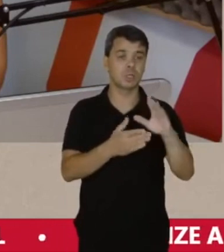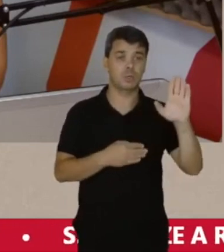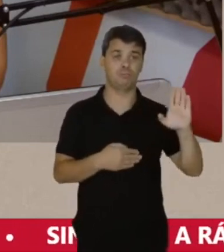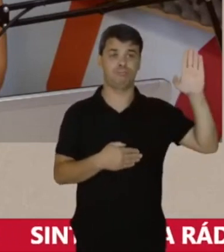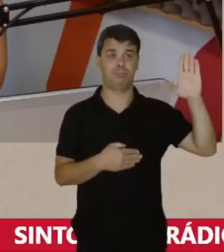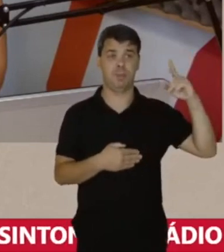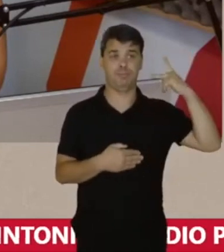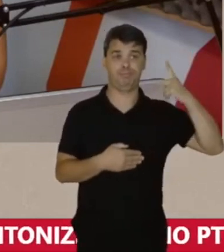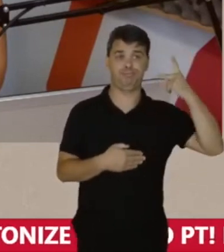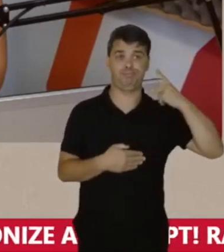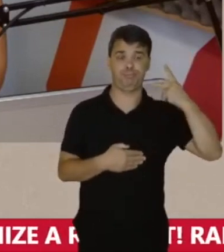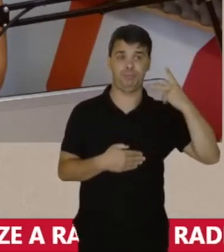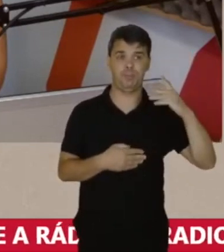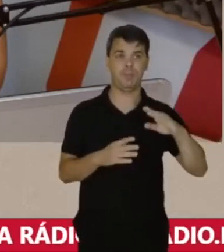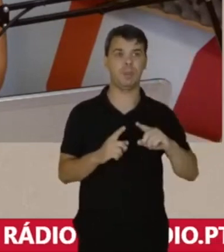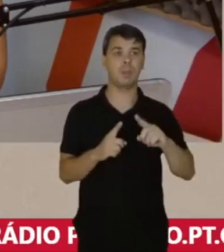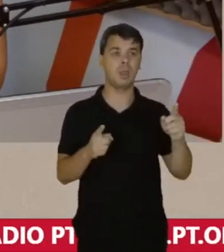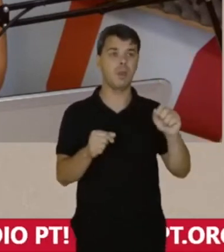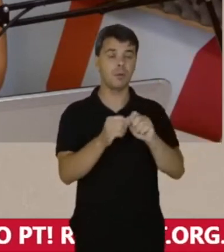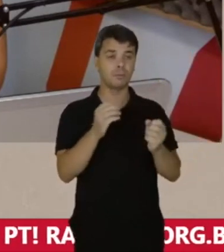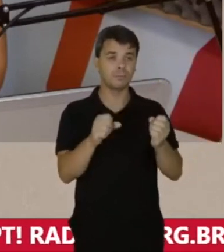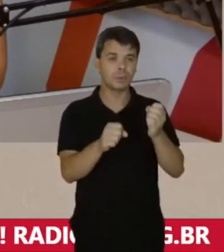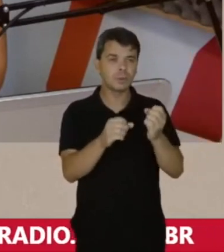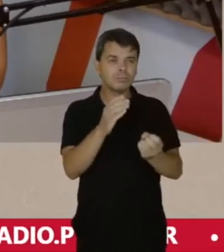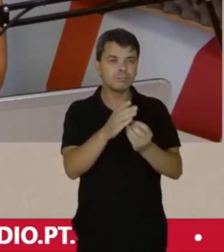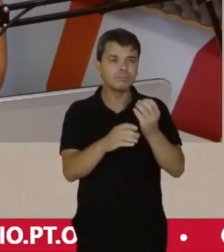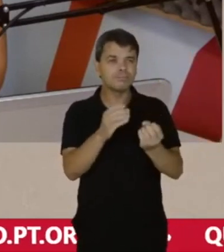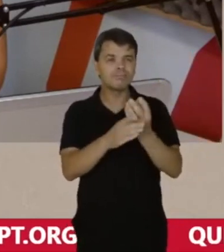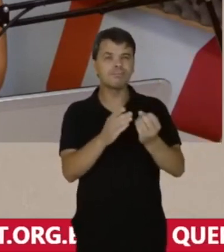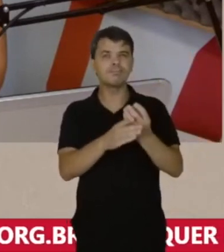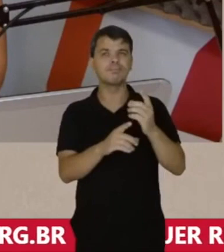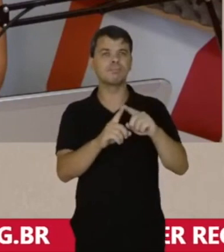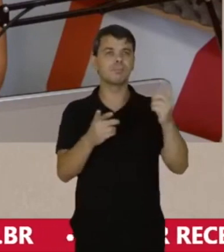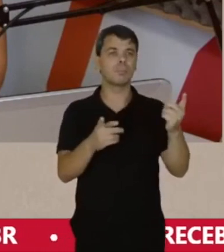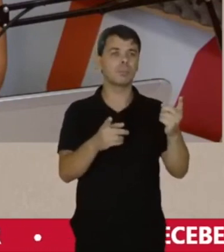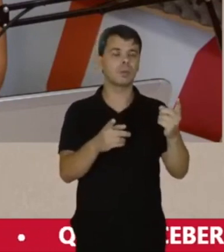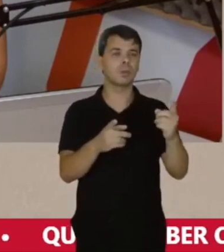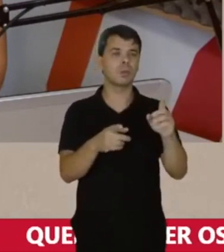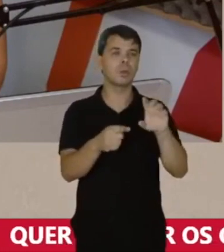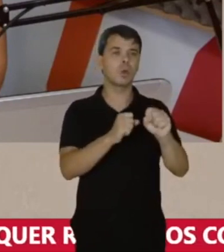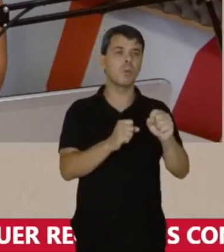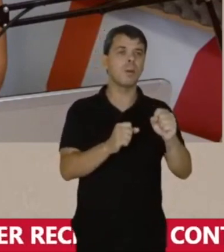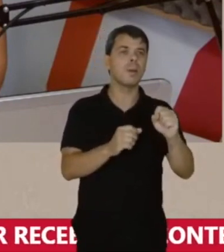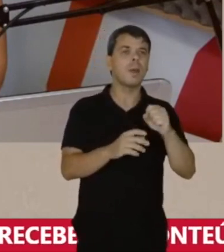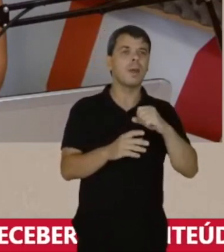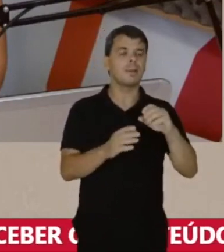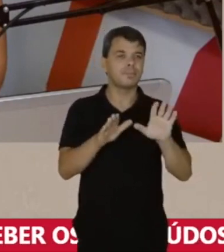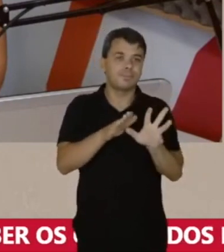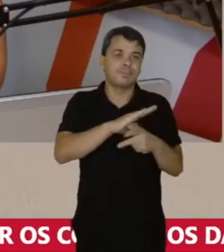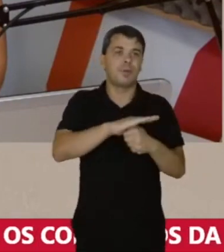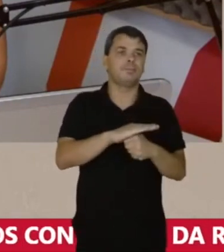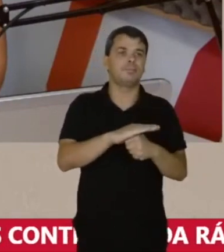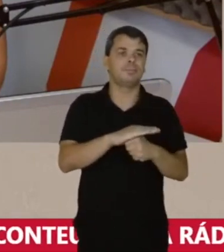eletivo, né, ela foi se construindo muito, eu vou dizer, a partir do golpe na presidenta Dilma, né?